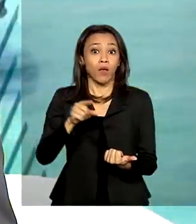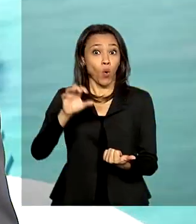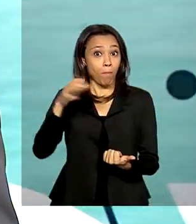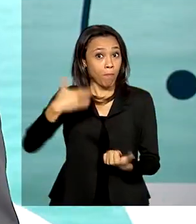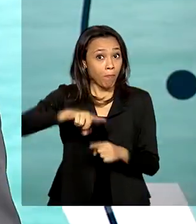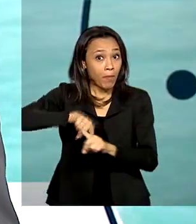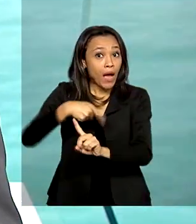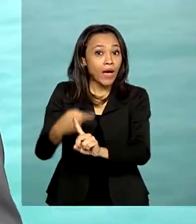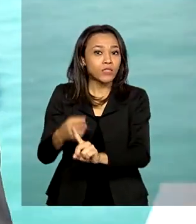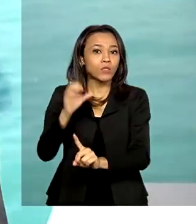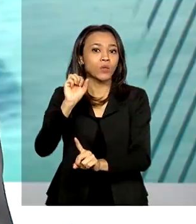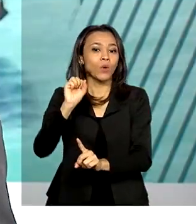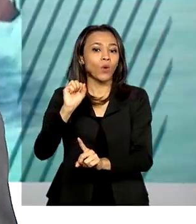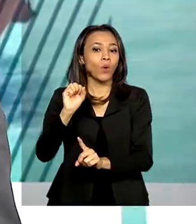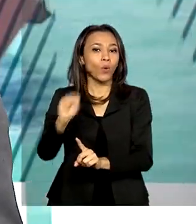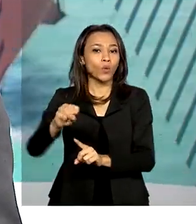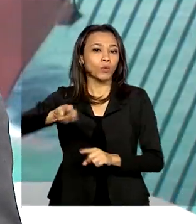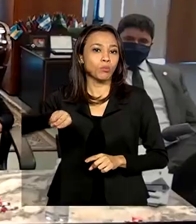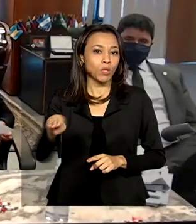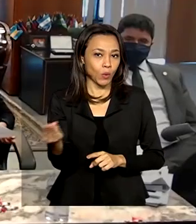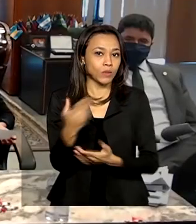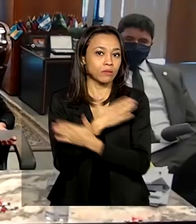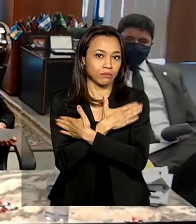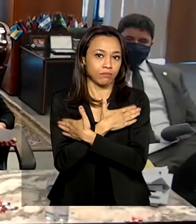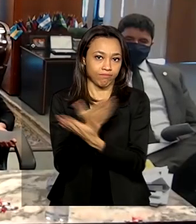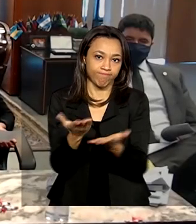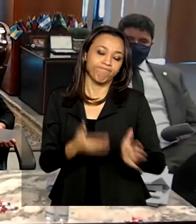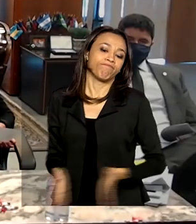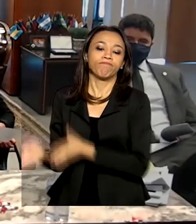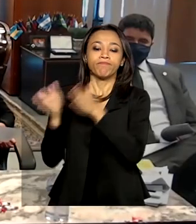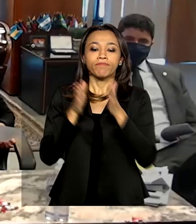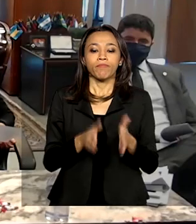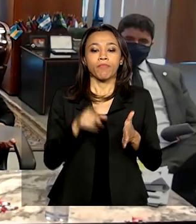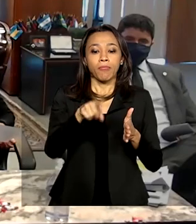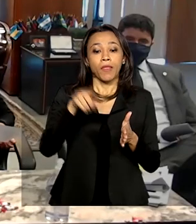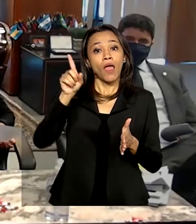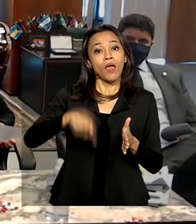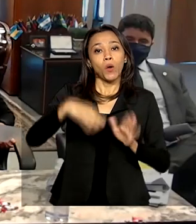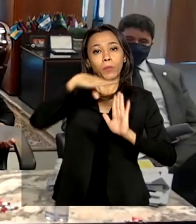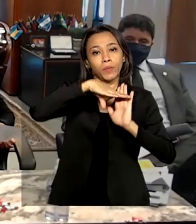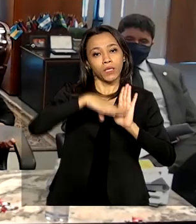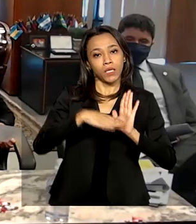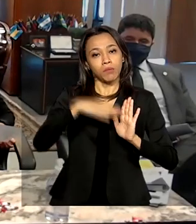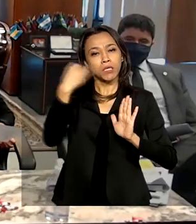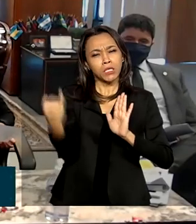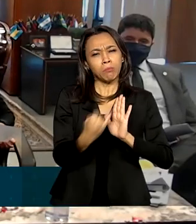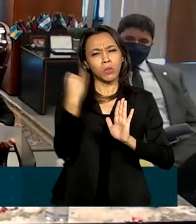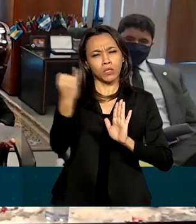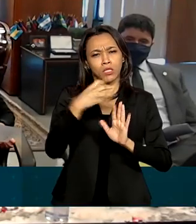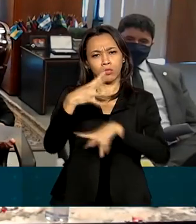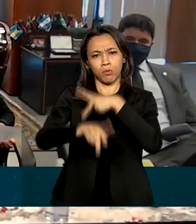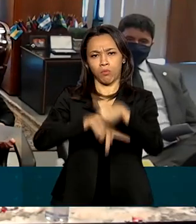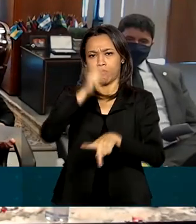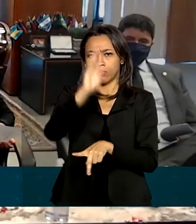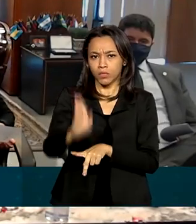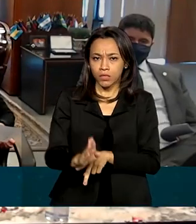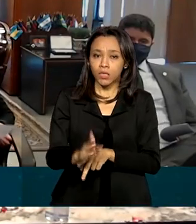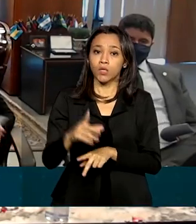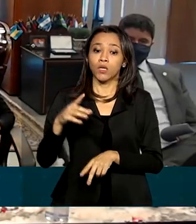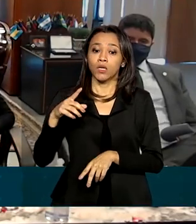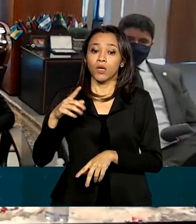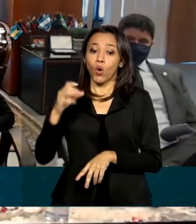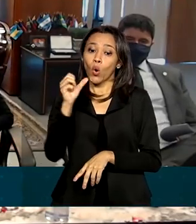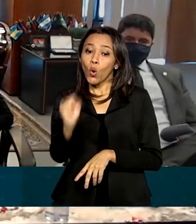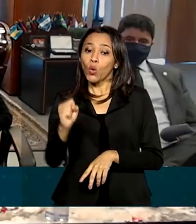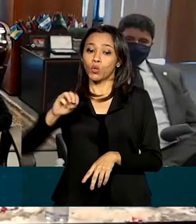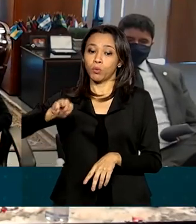desempregos. É um programa fundamental para o brasileiro e para a brasileira. Ele tem atingido 8 milhões